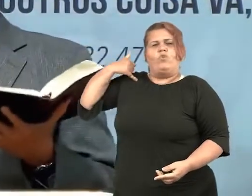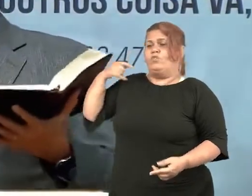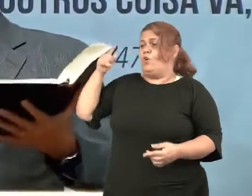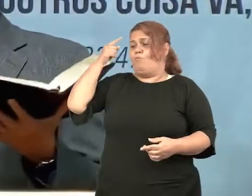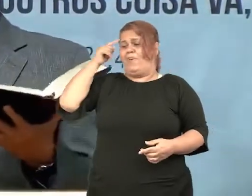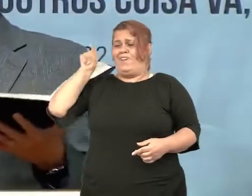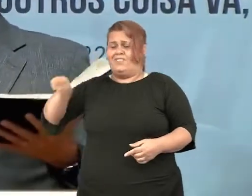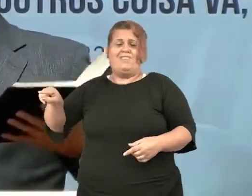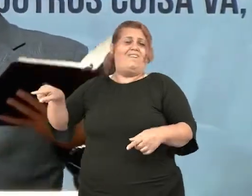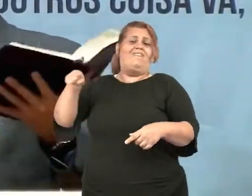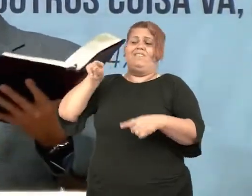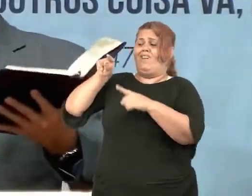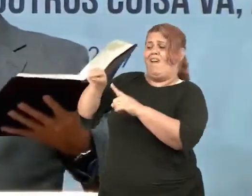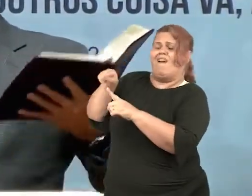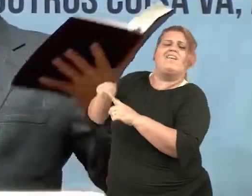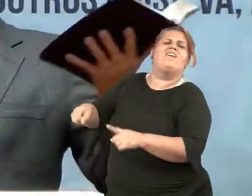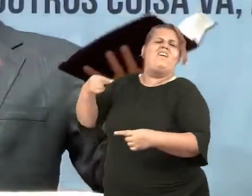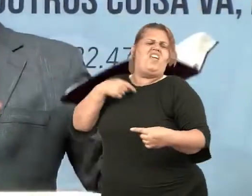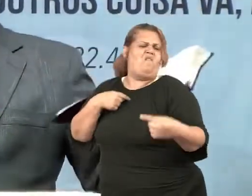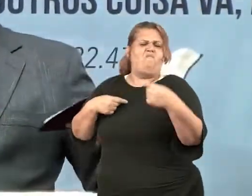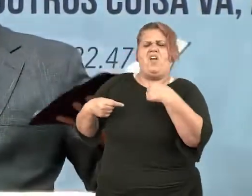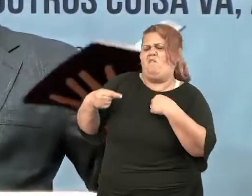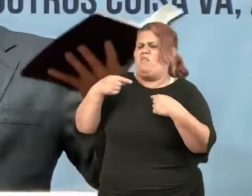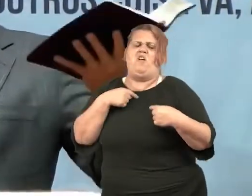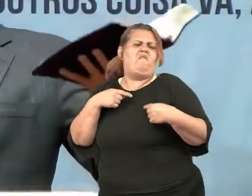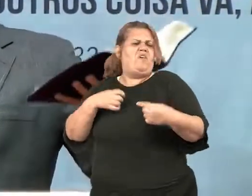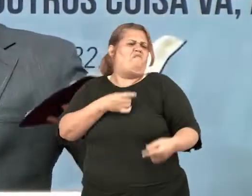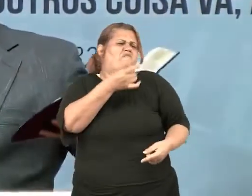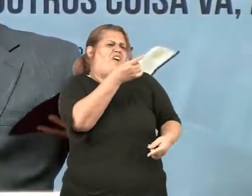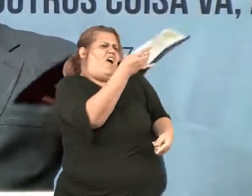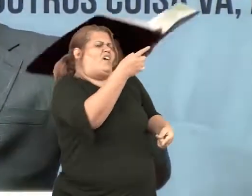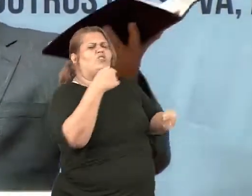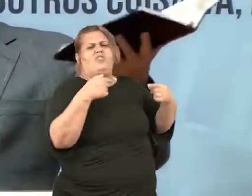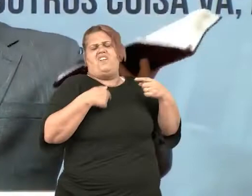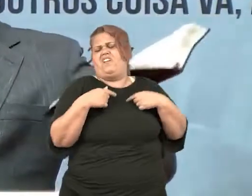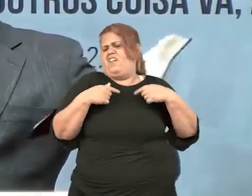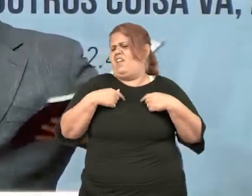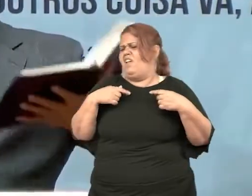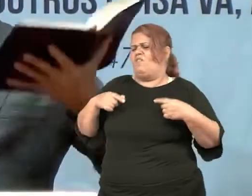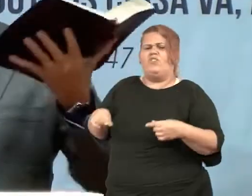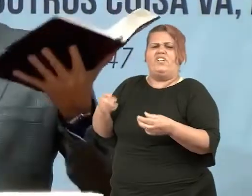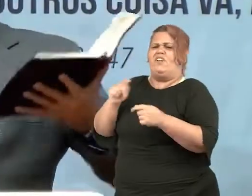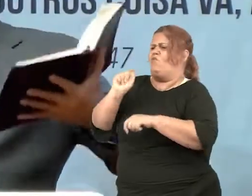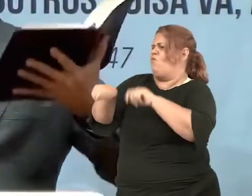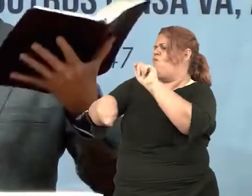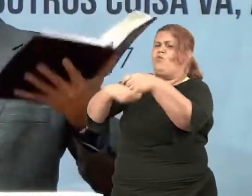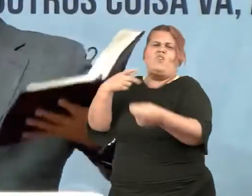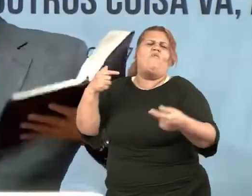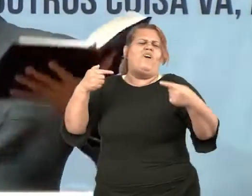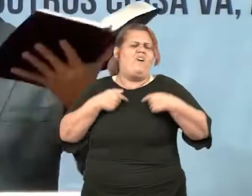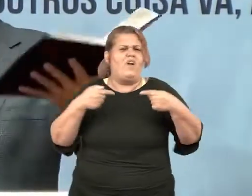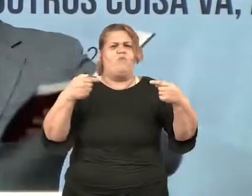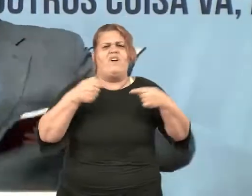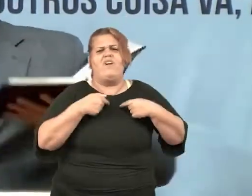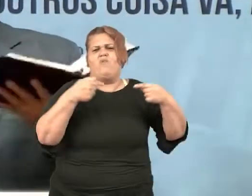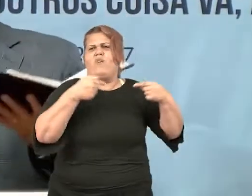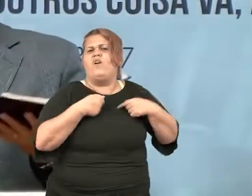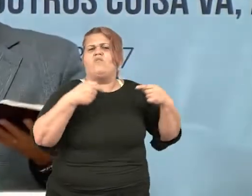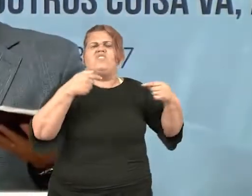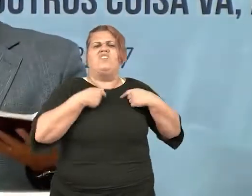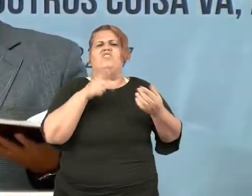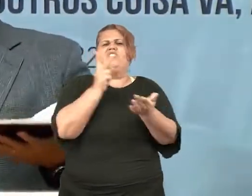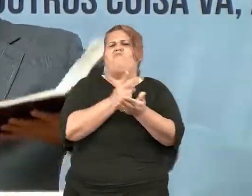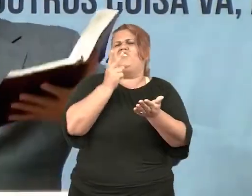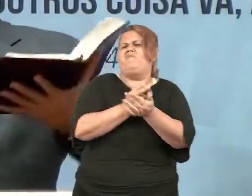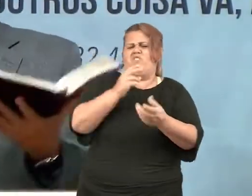pensando nelas: eu faço, eu viajo, eu passo tanto tempo, eu vou ter lucros, eu vou comprar, o eu, sempre